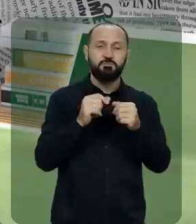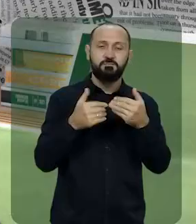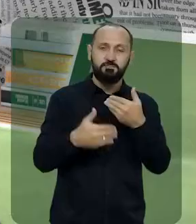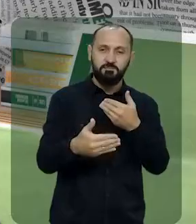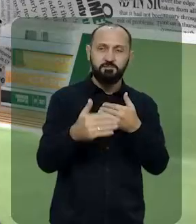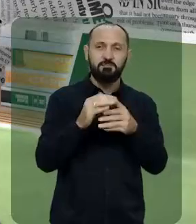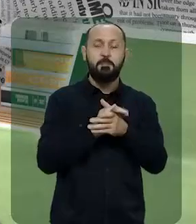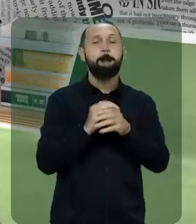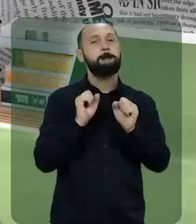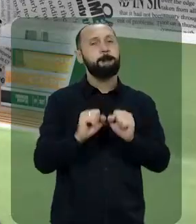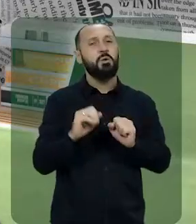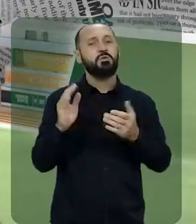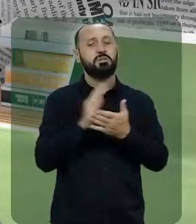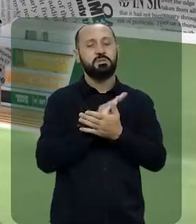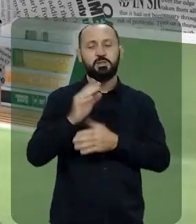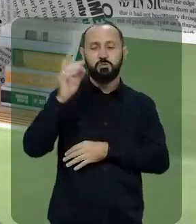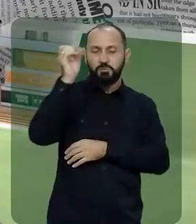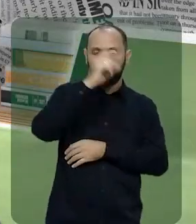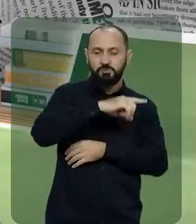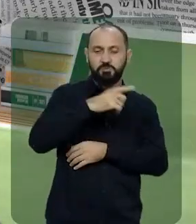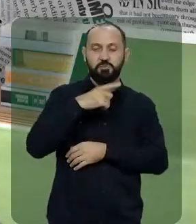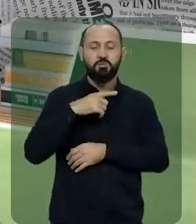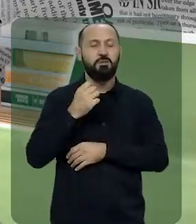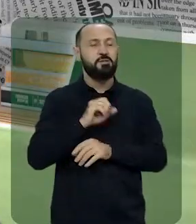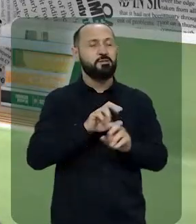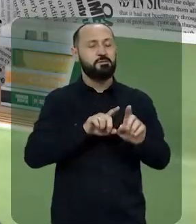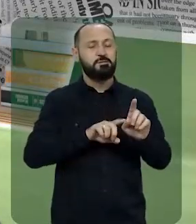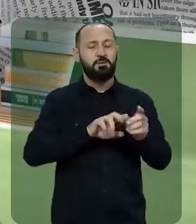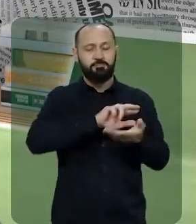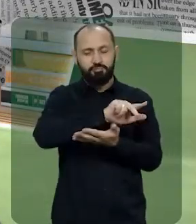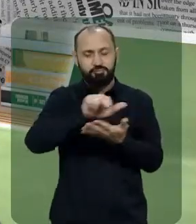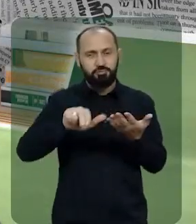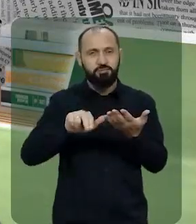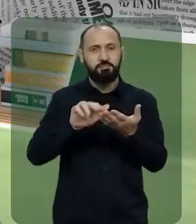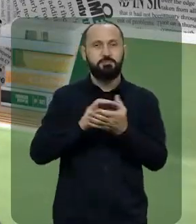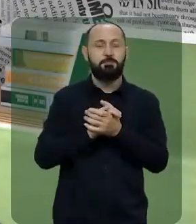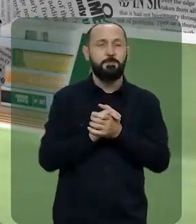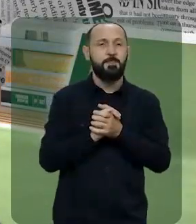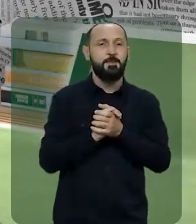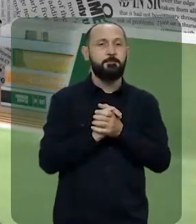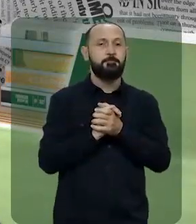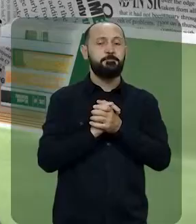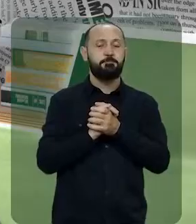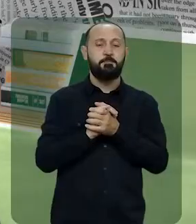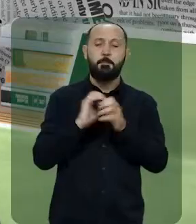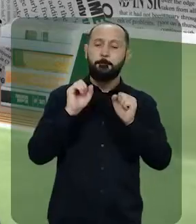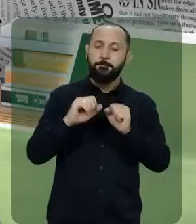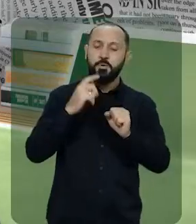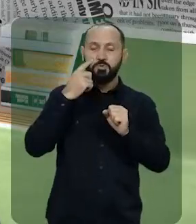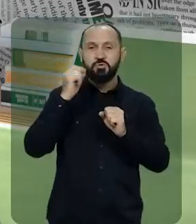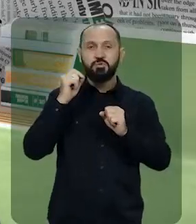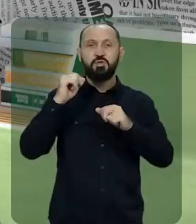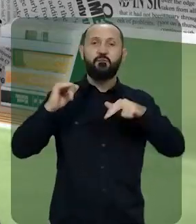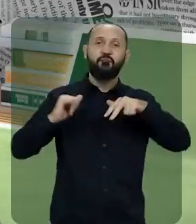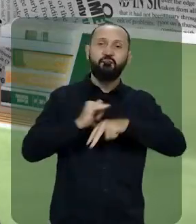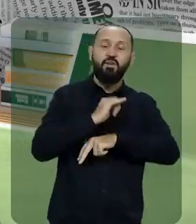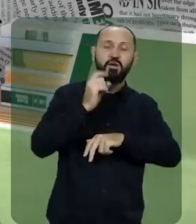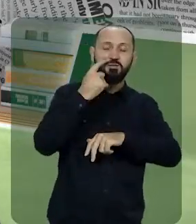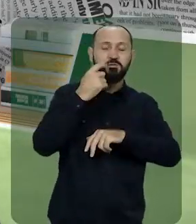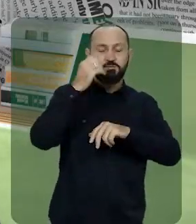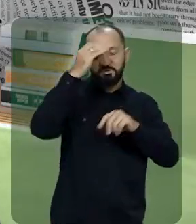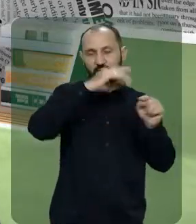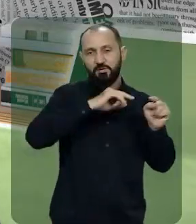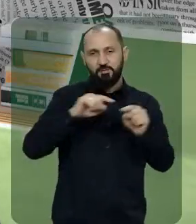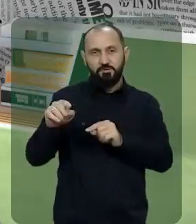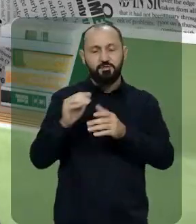todas essas necessidades que antes ele conseguia fazer, né? De cumprir né? A pessoa pode estar